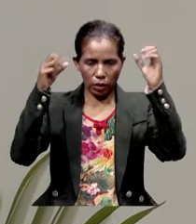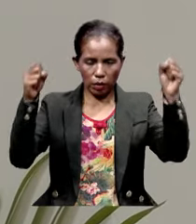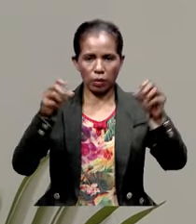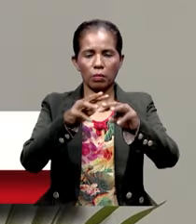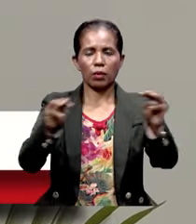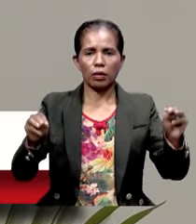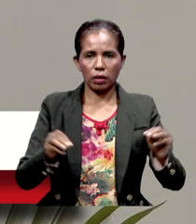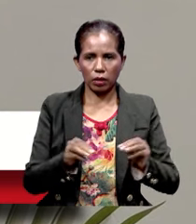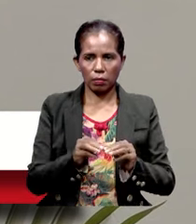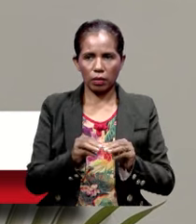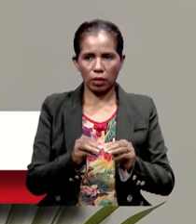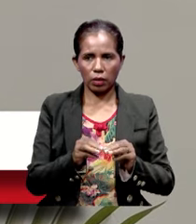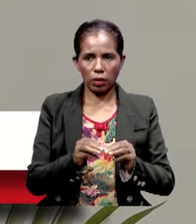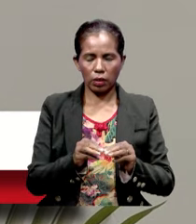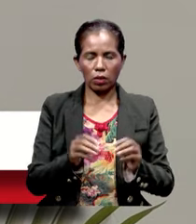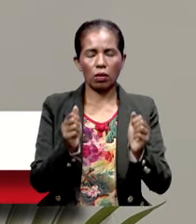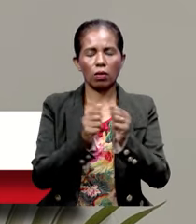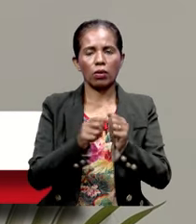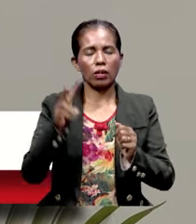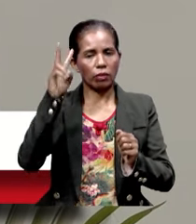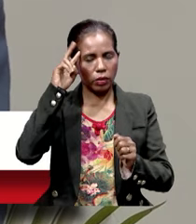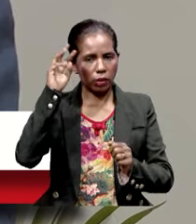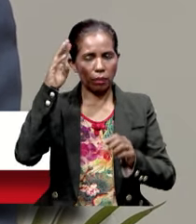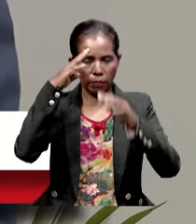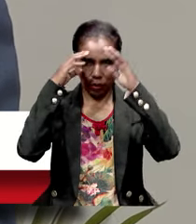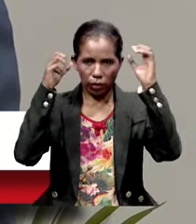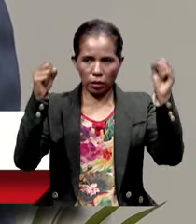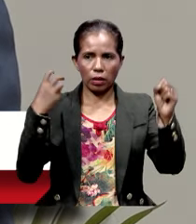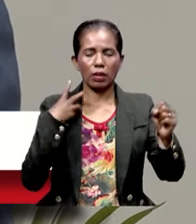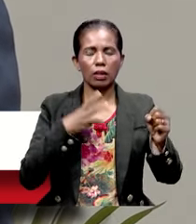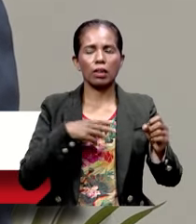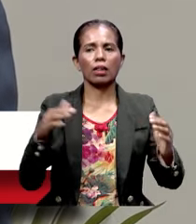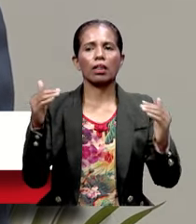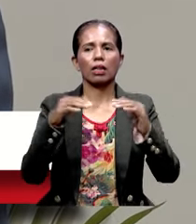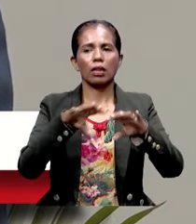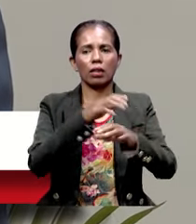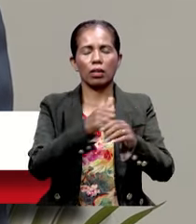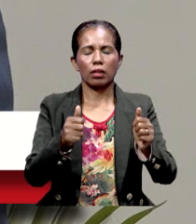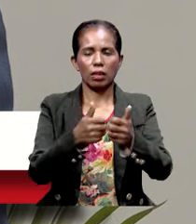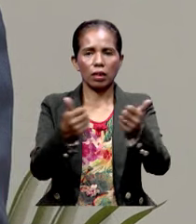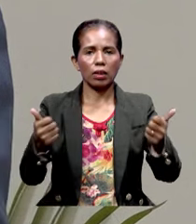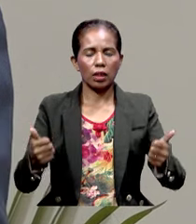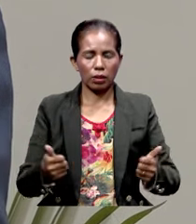município ou de vice? E daquele Assembleia Municipal,